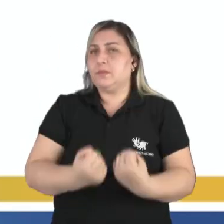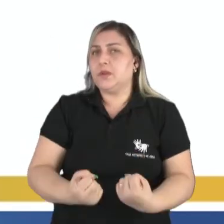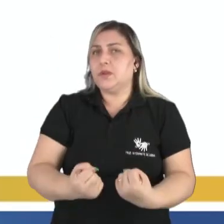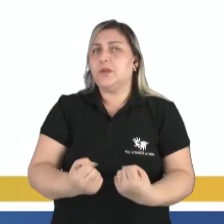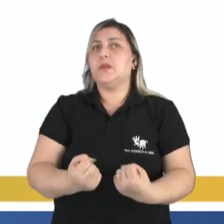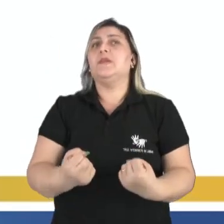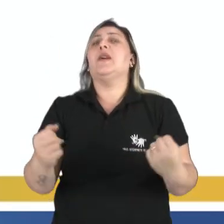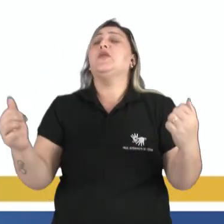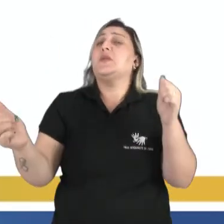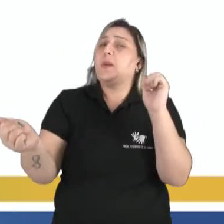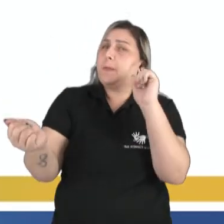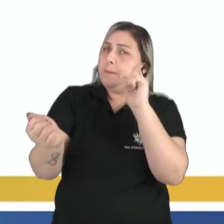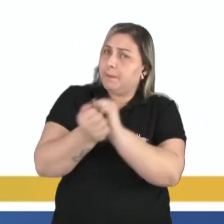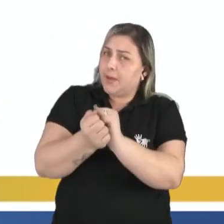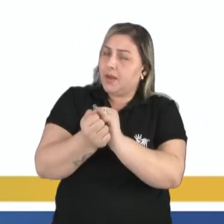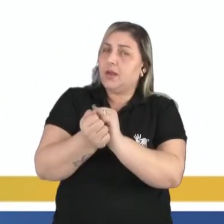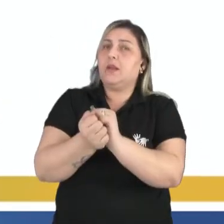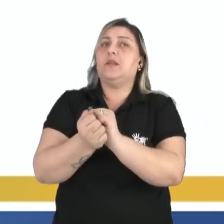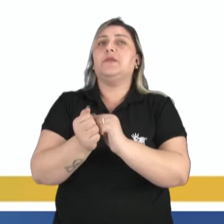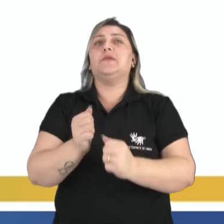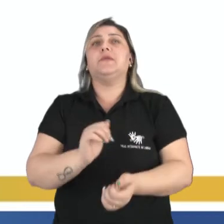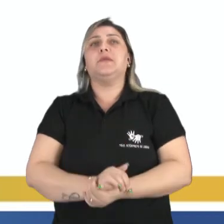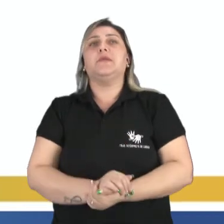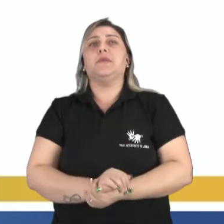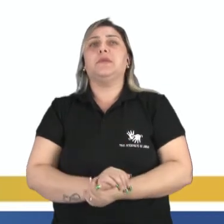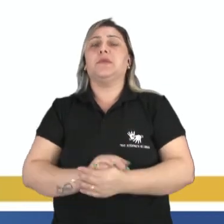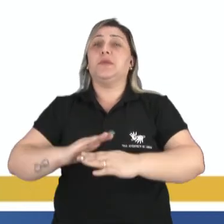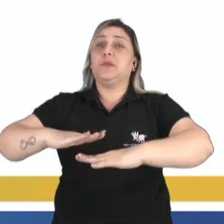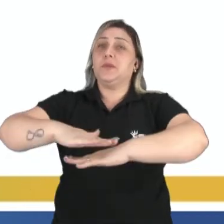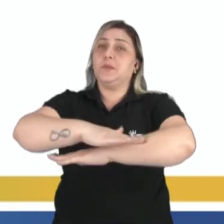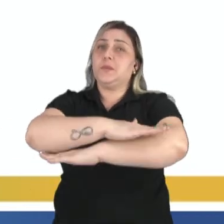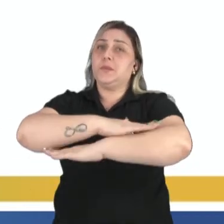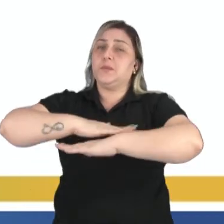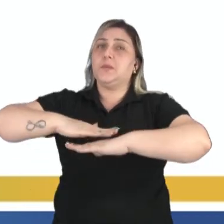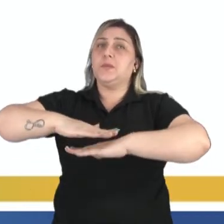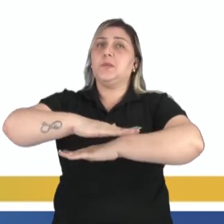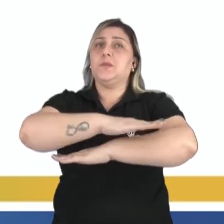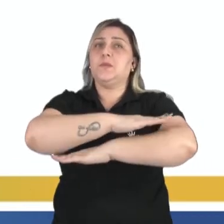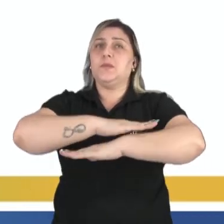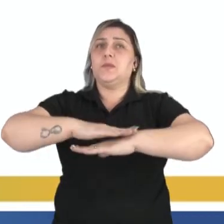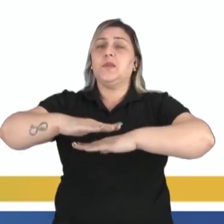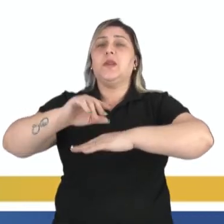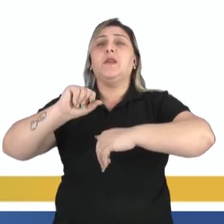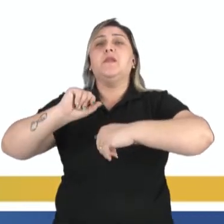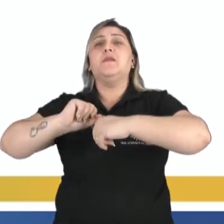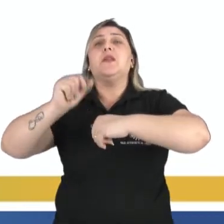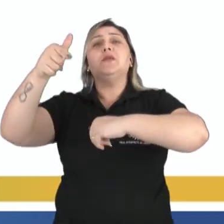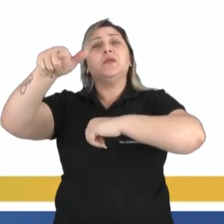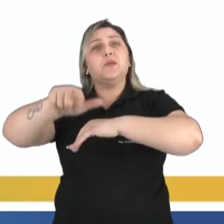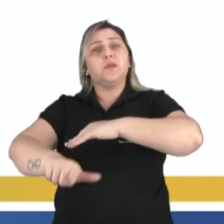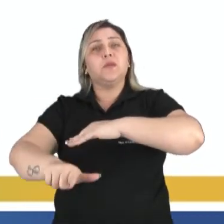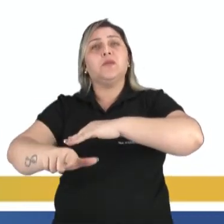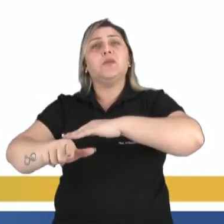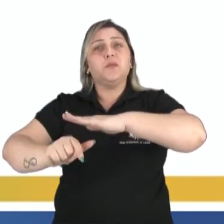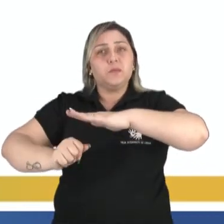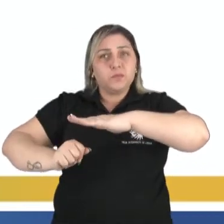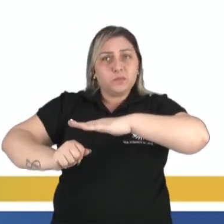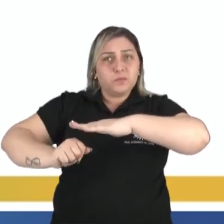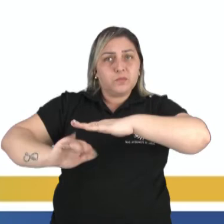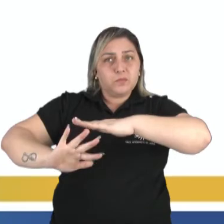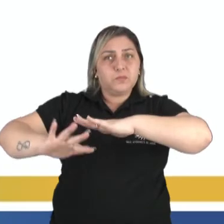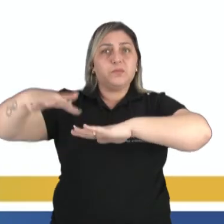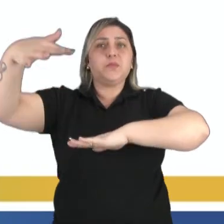aí, quando vai se aproximando, né, da superfície, esse vetor ele faz novamente aqui, ele aumenta,